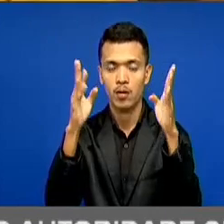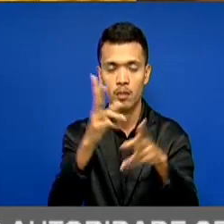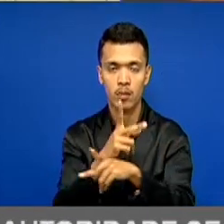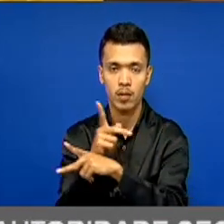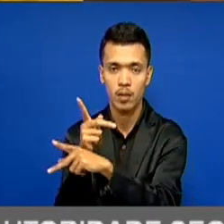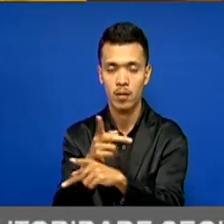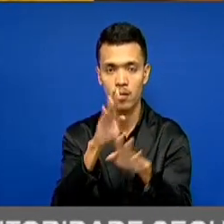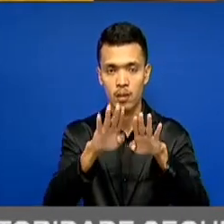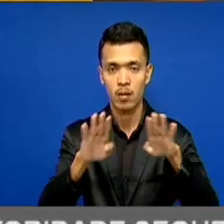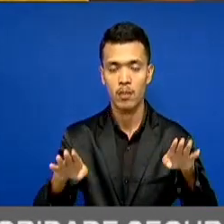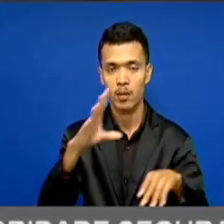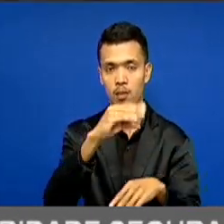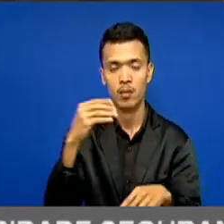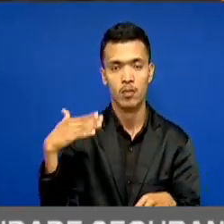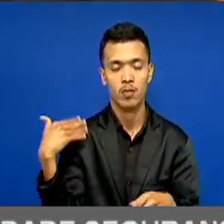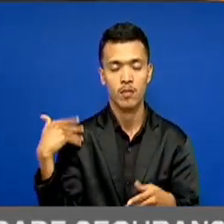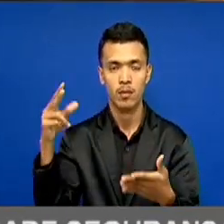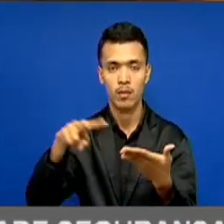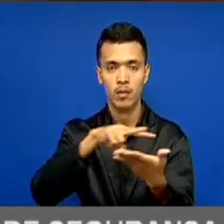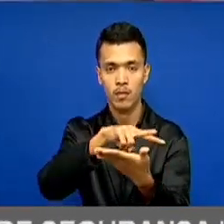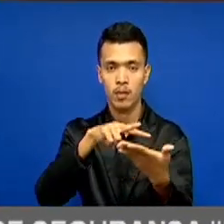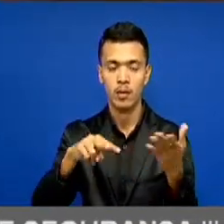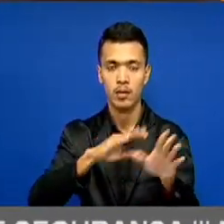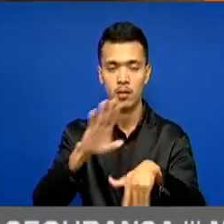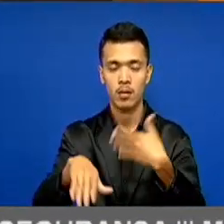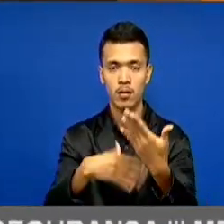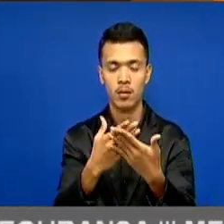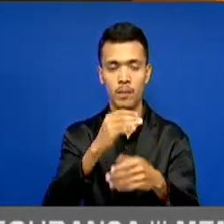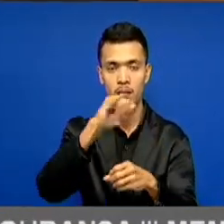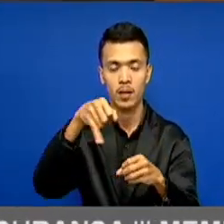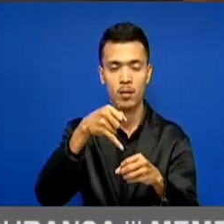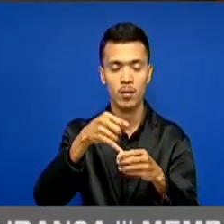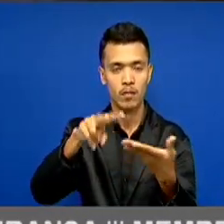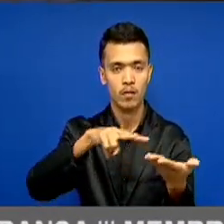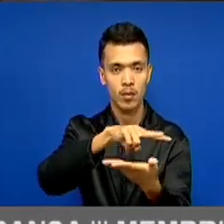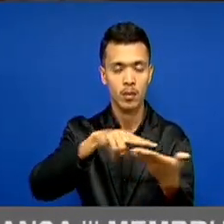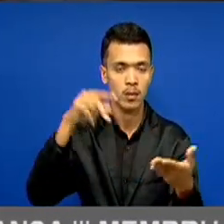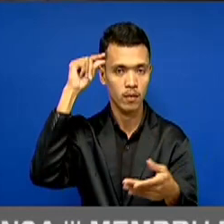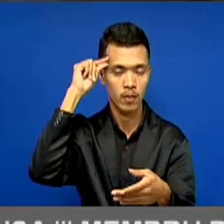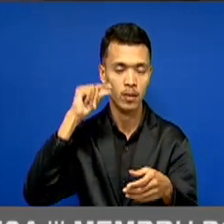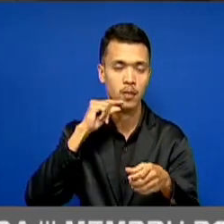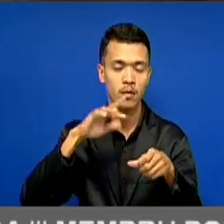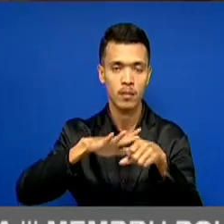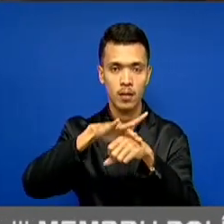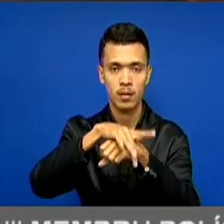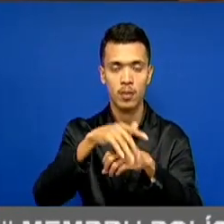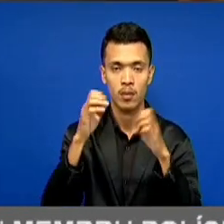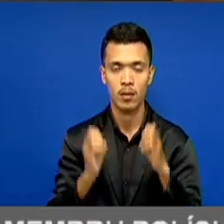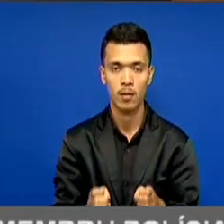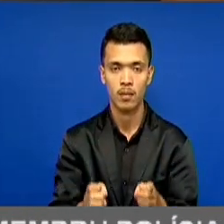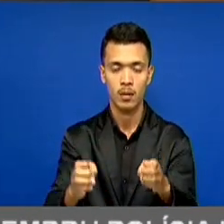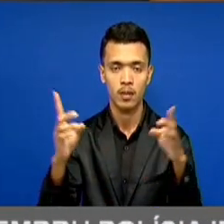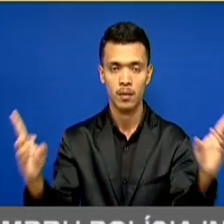proteção labaric no jovem, o tipo violência roto, inclui violência baseada em gênero e a âmbito regular, no emergência